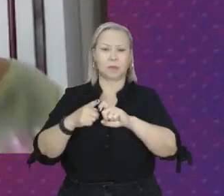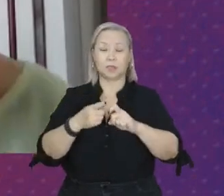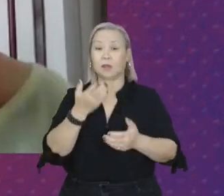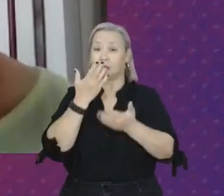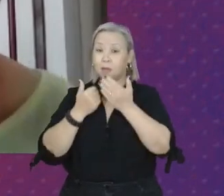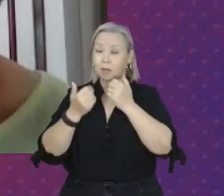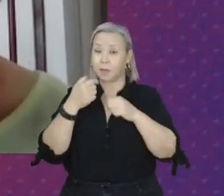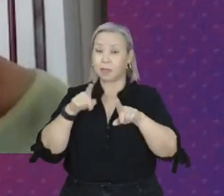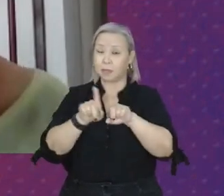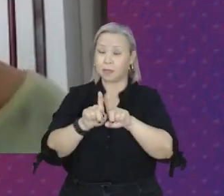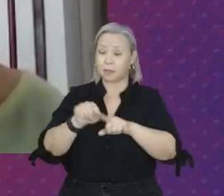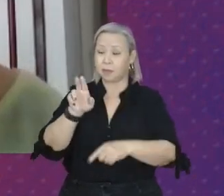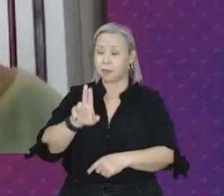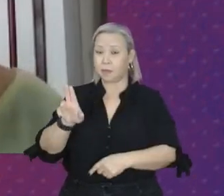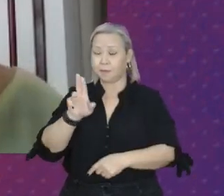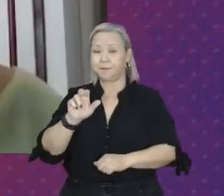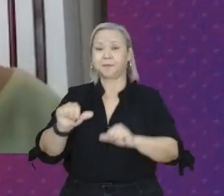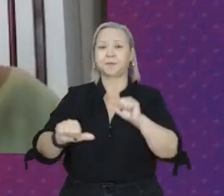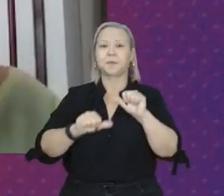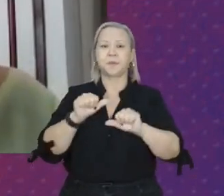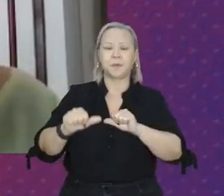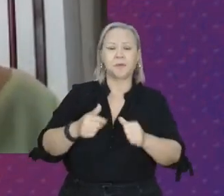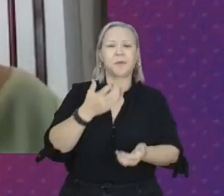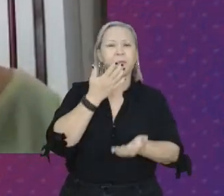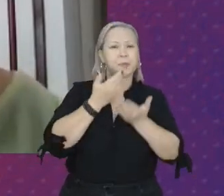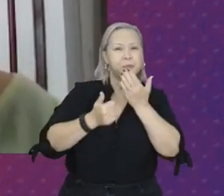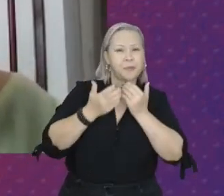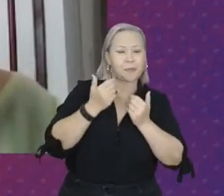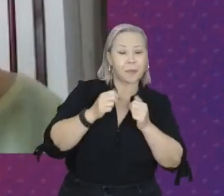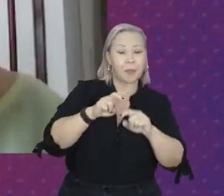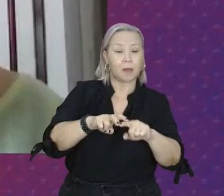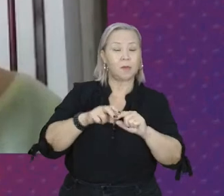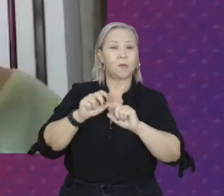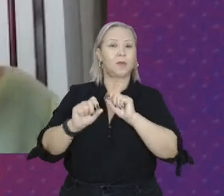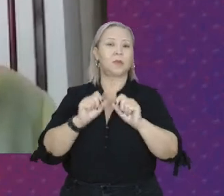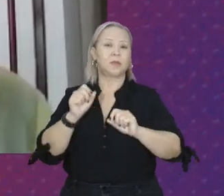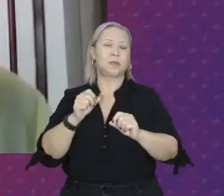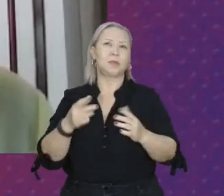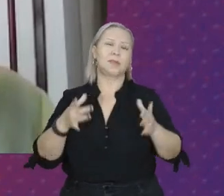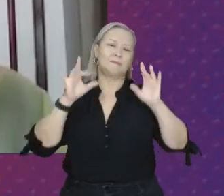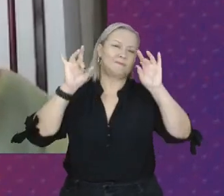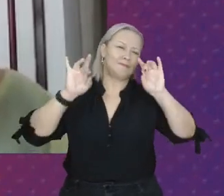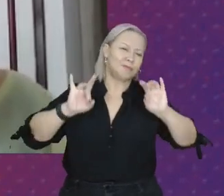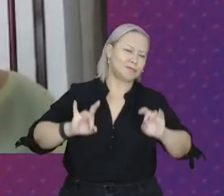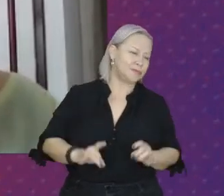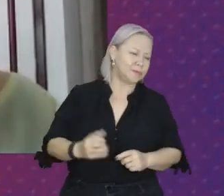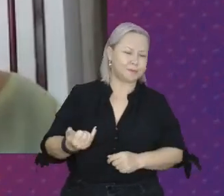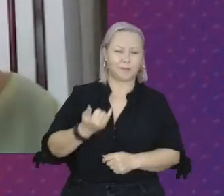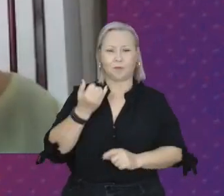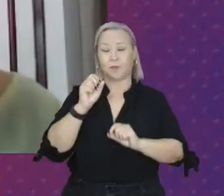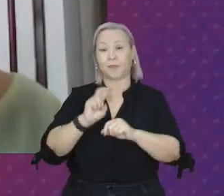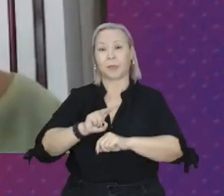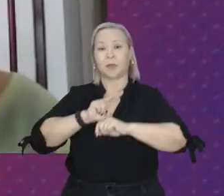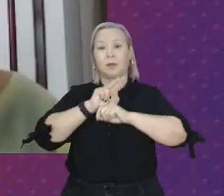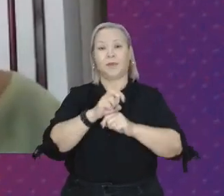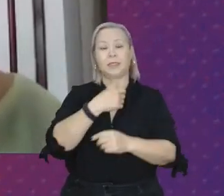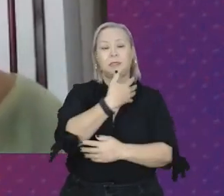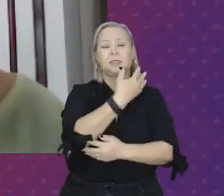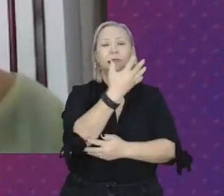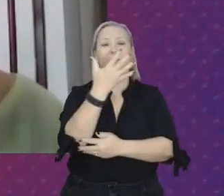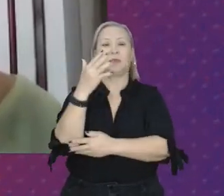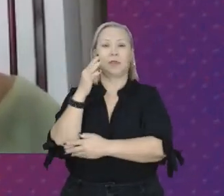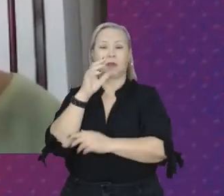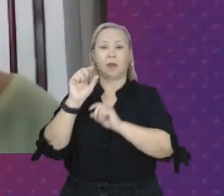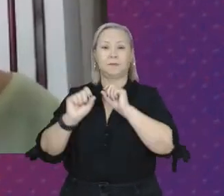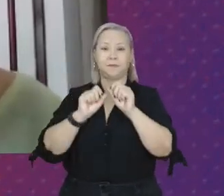medicinais, a transformação dos alimentos. Por isso que é extremamente importante a defesa da biodiversidade e dos